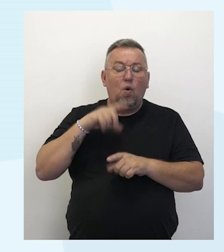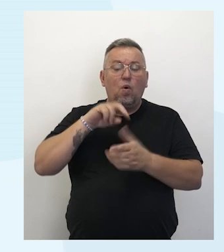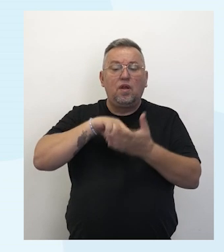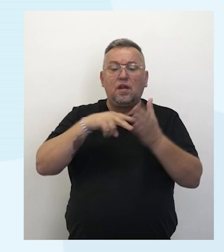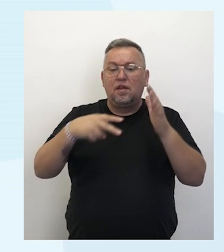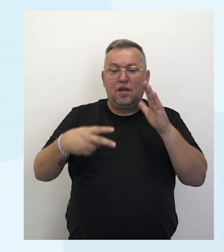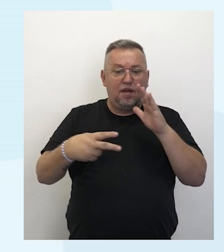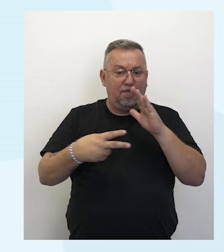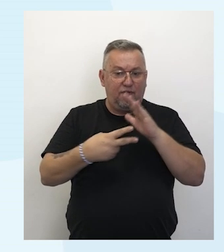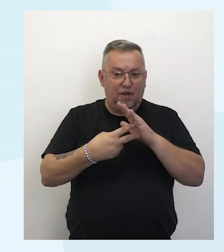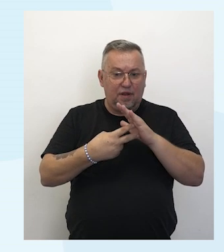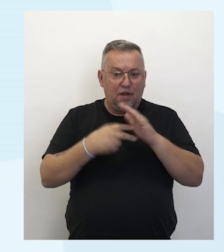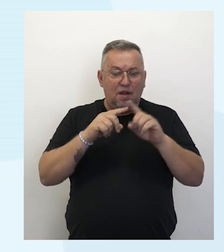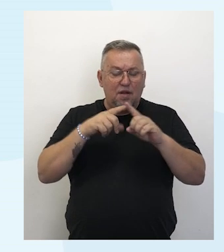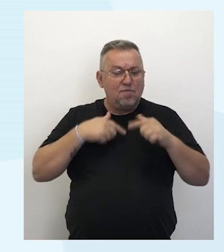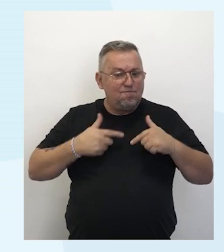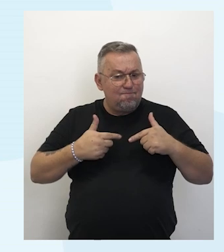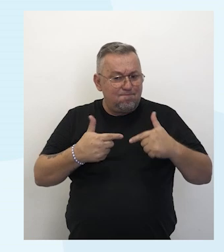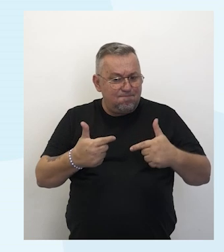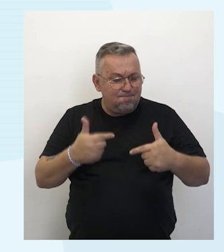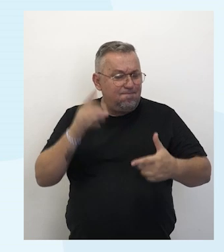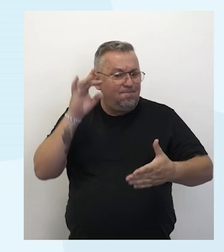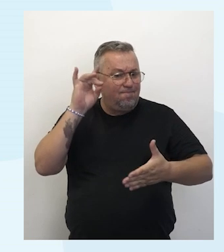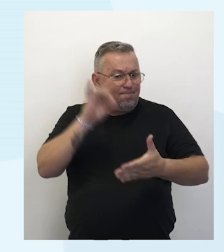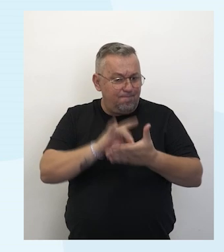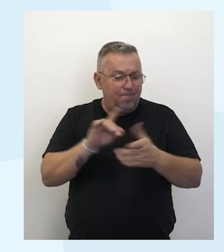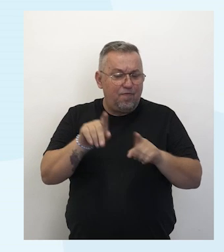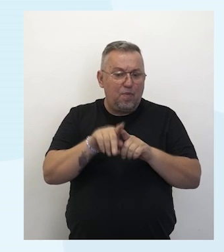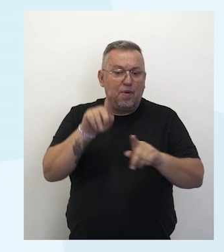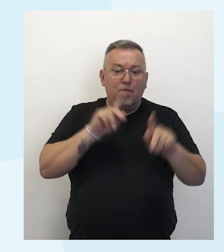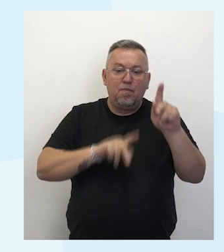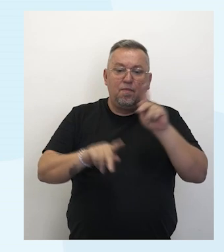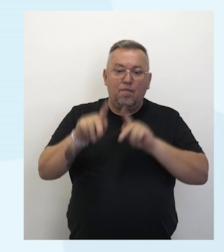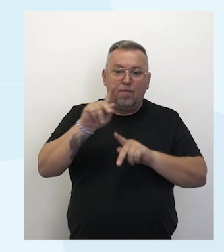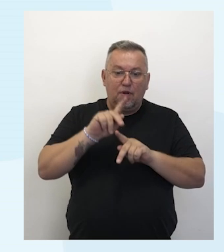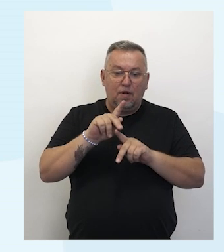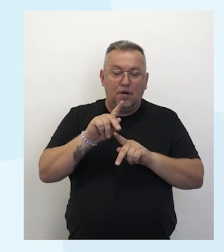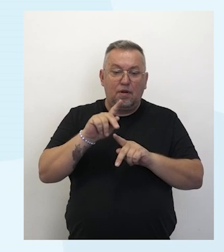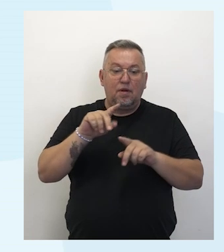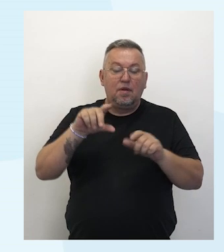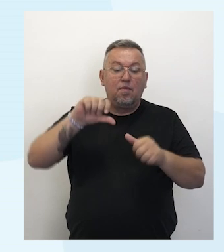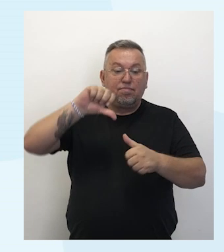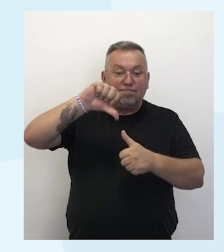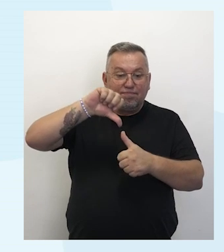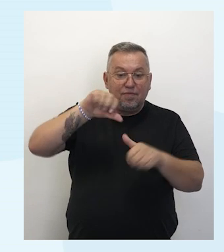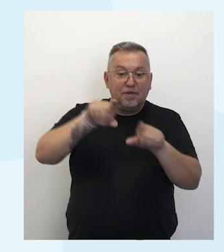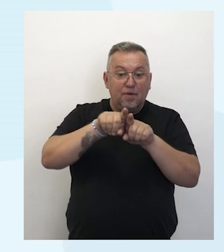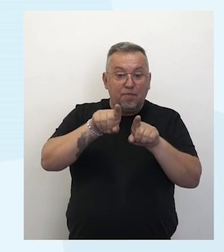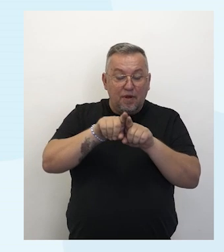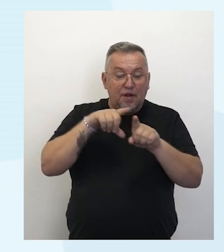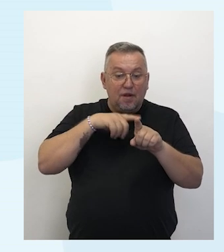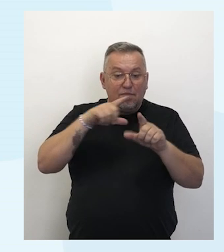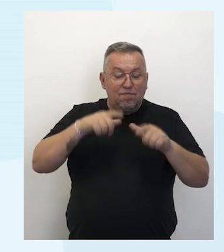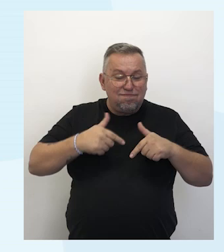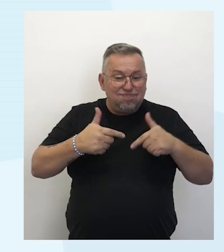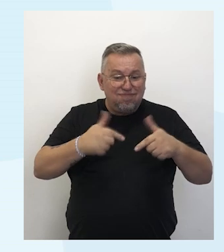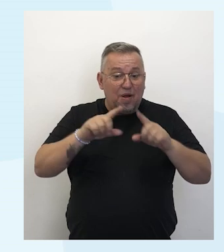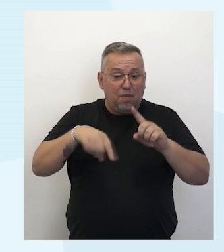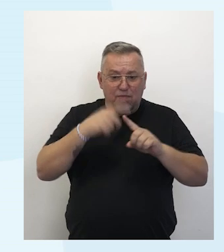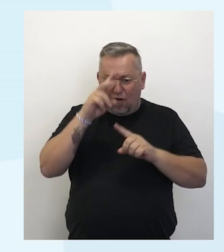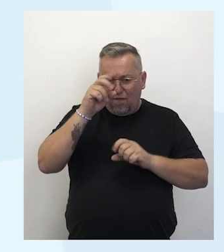Eles eram extremamente guerreiros, realmente, entre os povos da Mesoamérica, eles eram os mais guerreiros e os mais